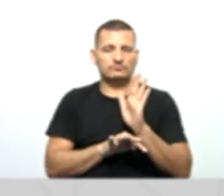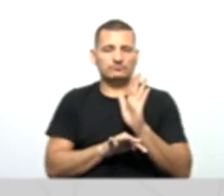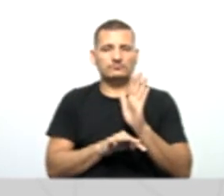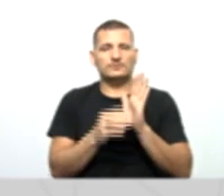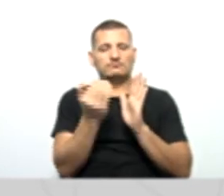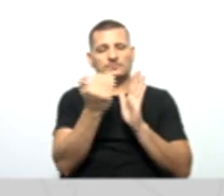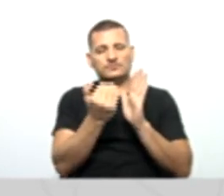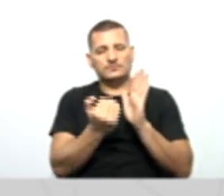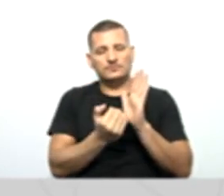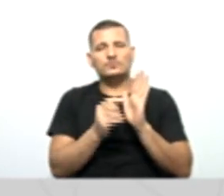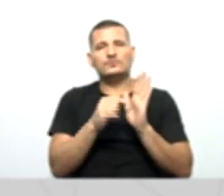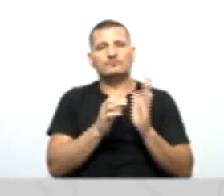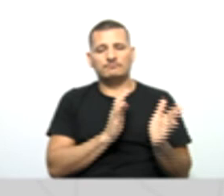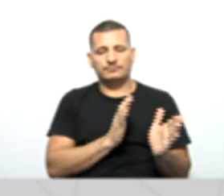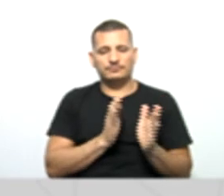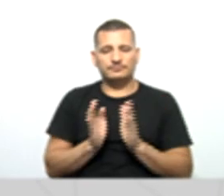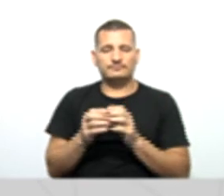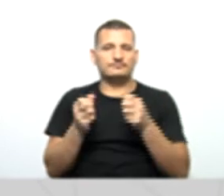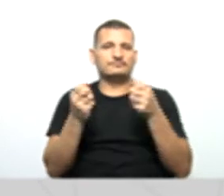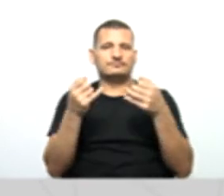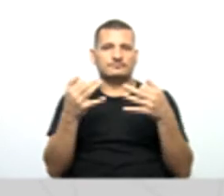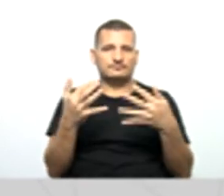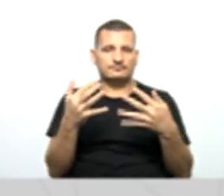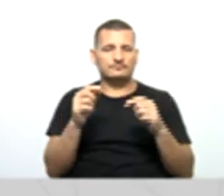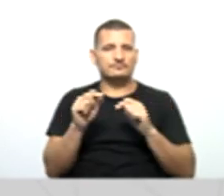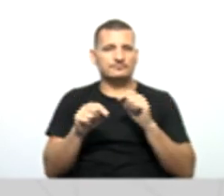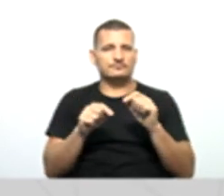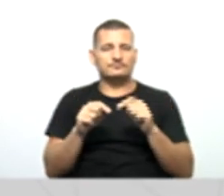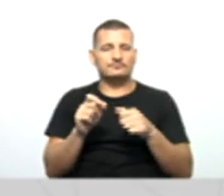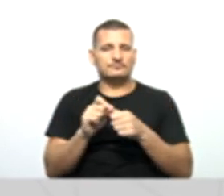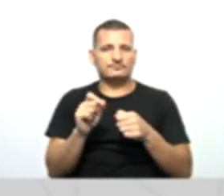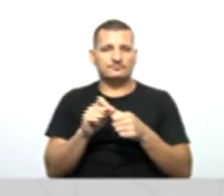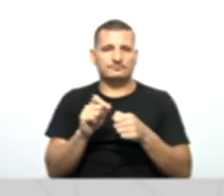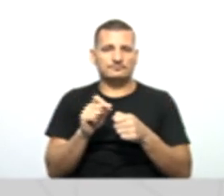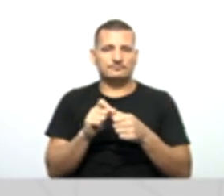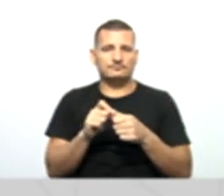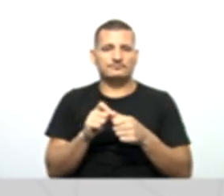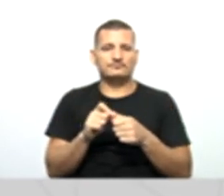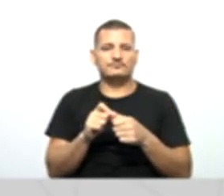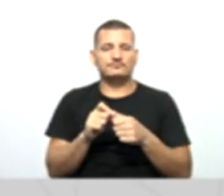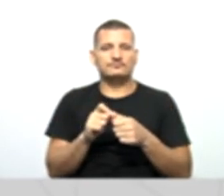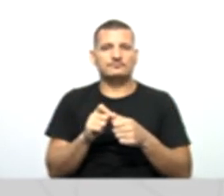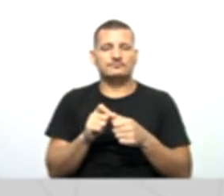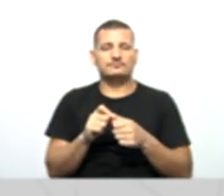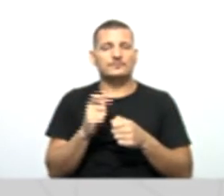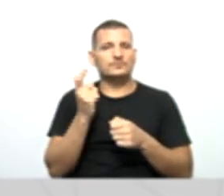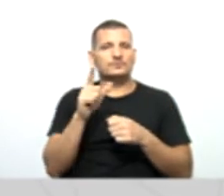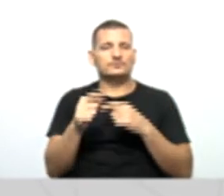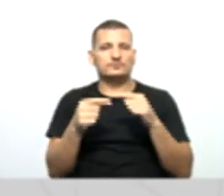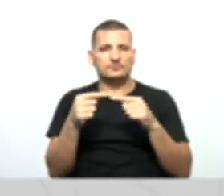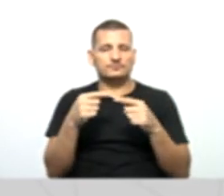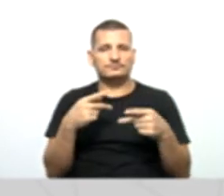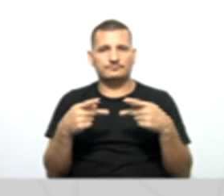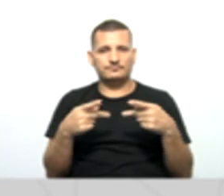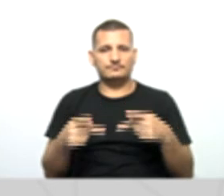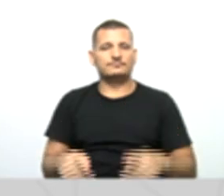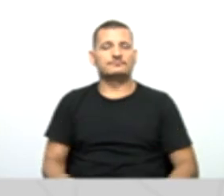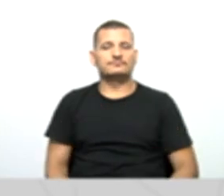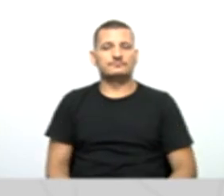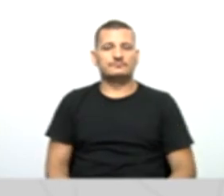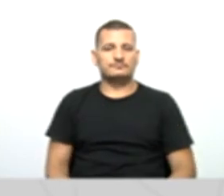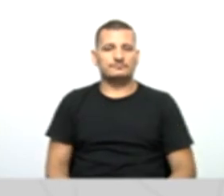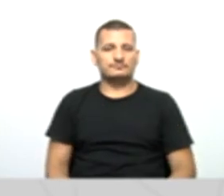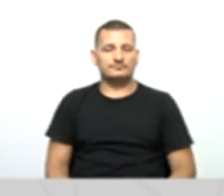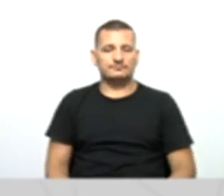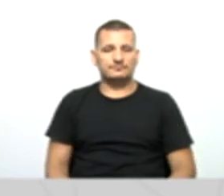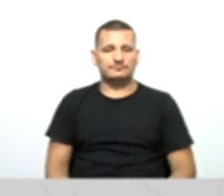sequência das atividades que eu vou ter que realizar para poder conseguir atingir o objetivo do meu projeto.